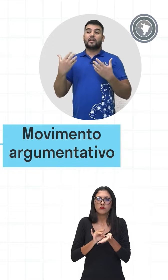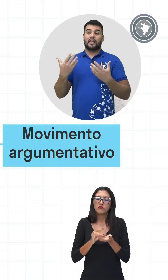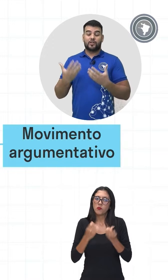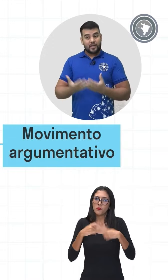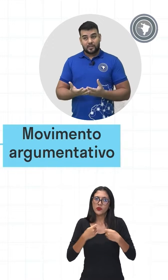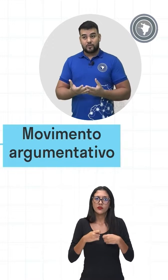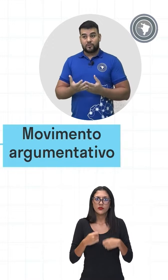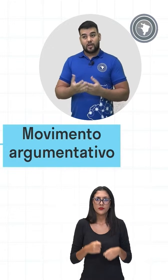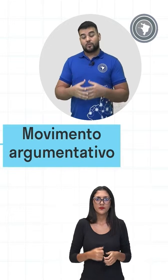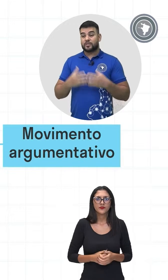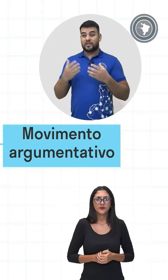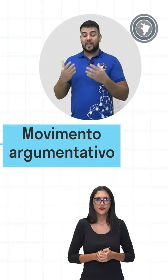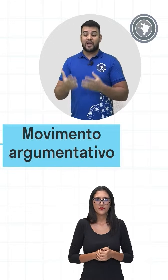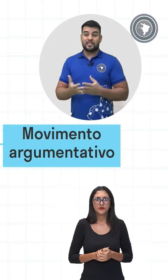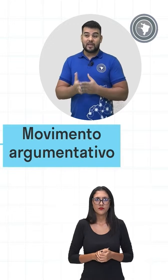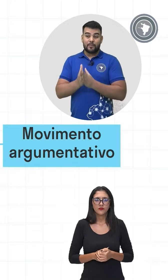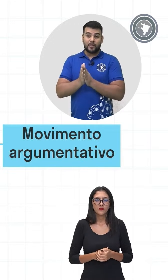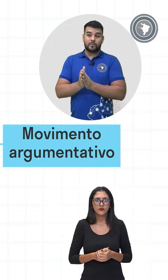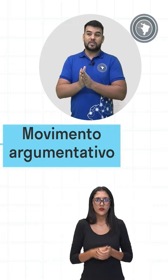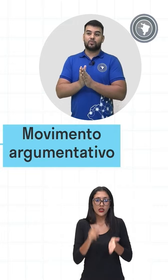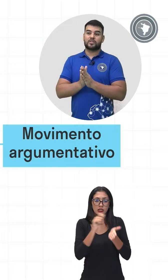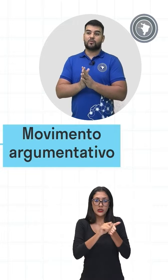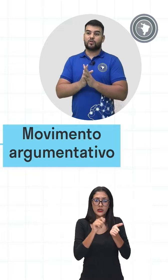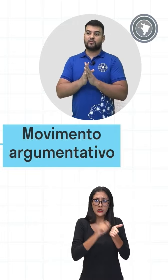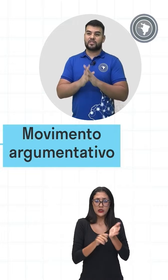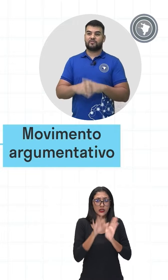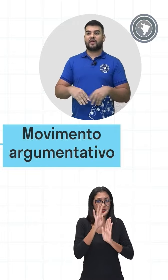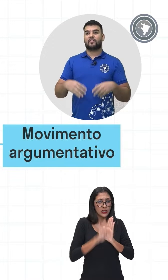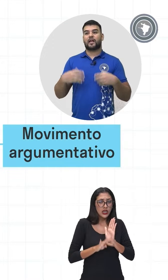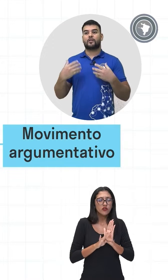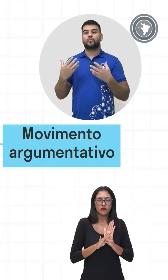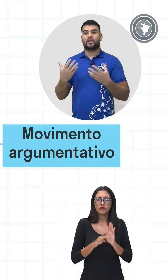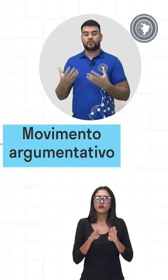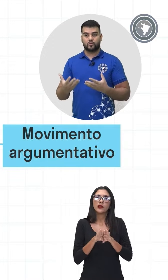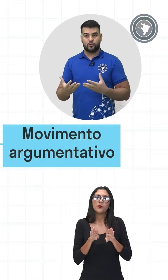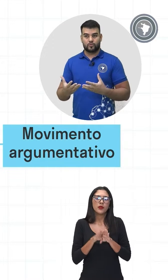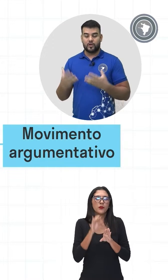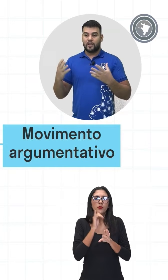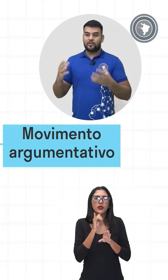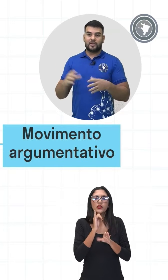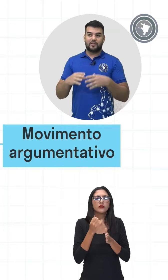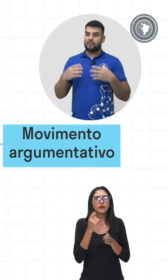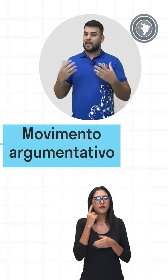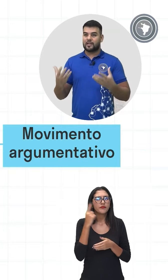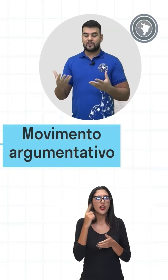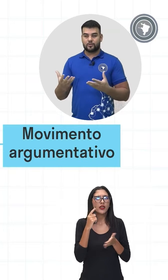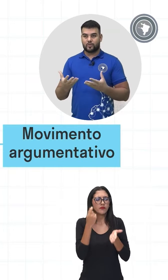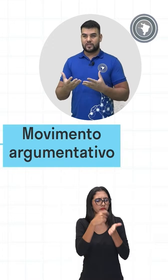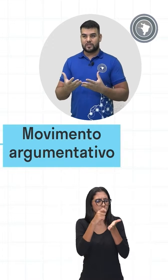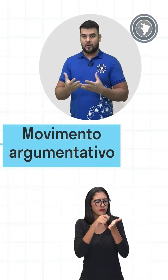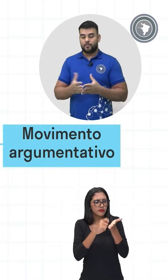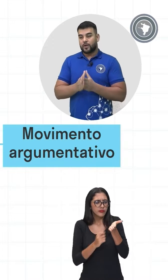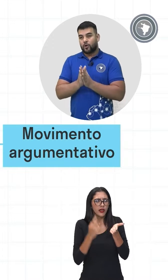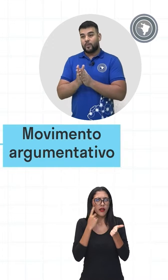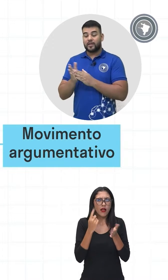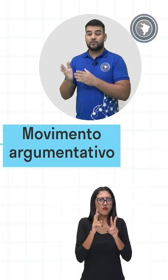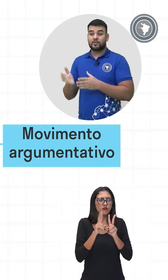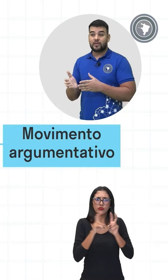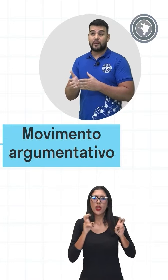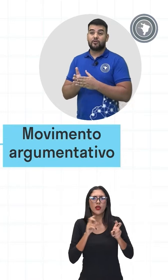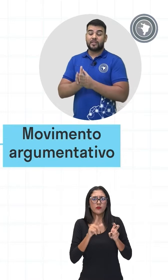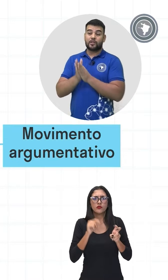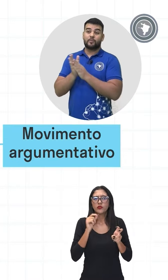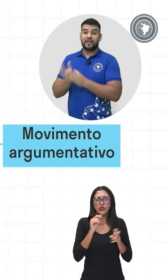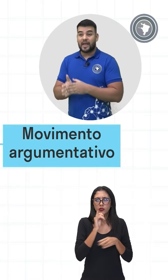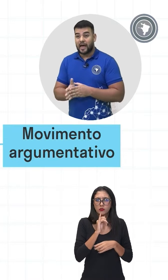vista. Na escrita do texto, você realiza a mesma situação. Quando você vai falar de um assunto, de determinada situação, como a